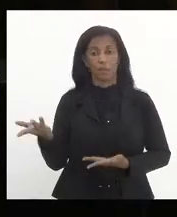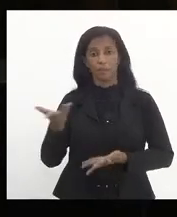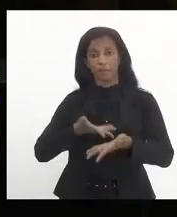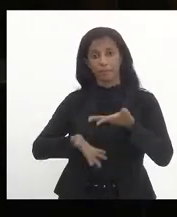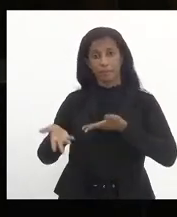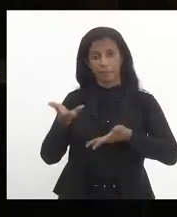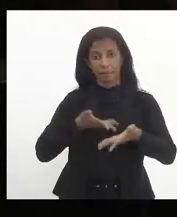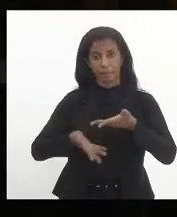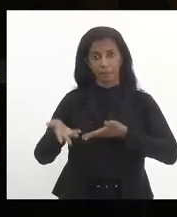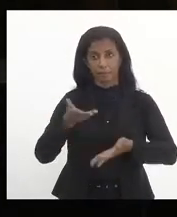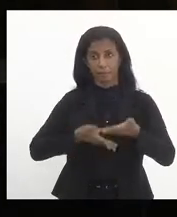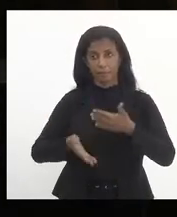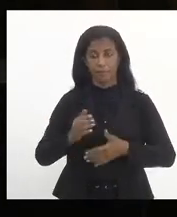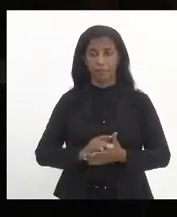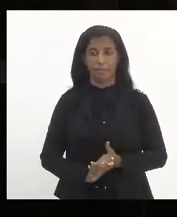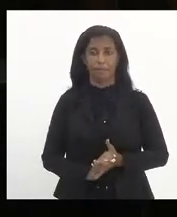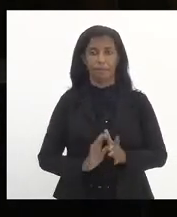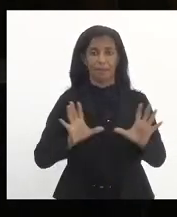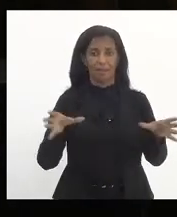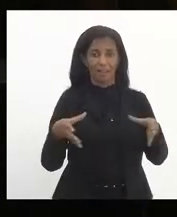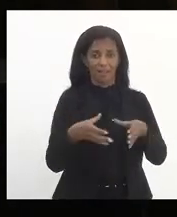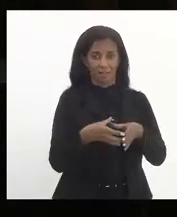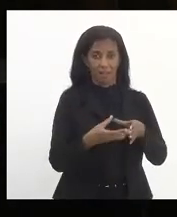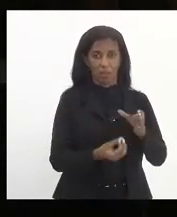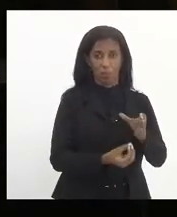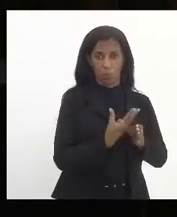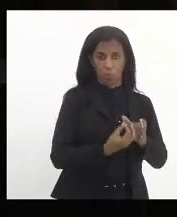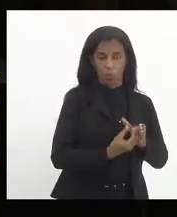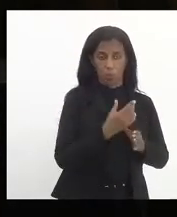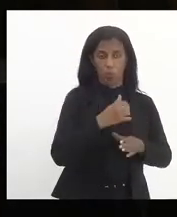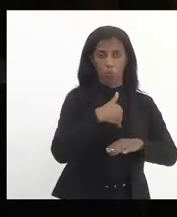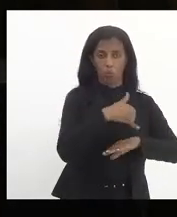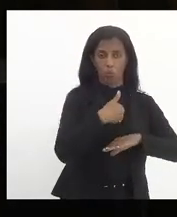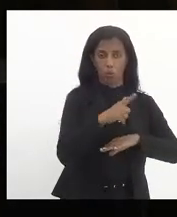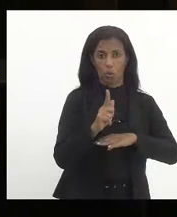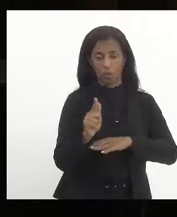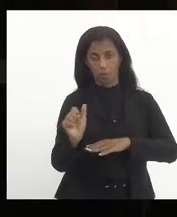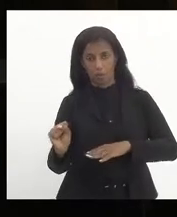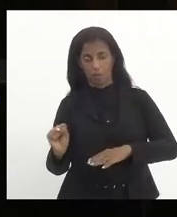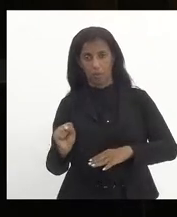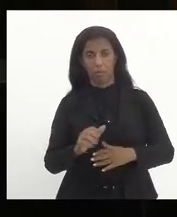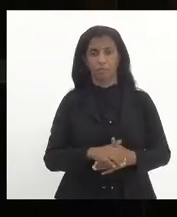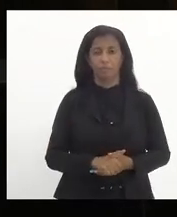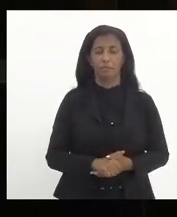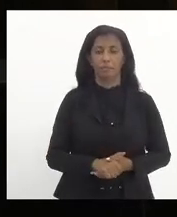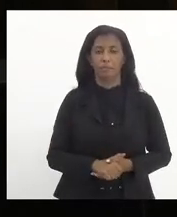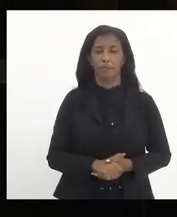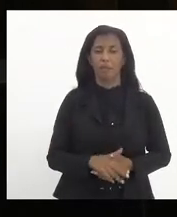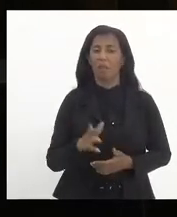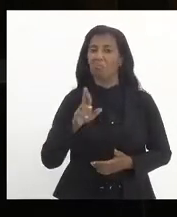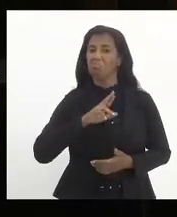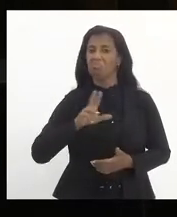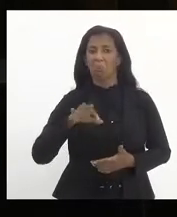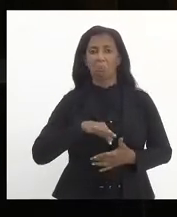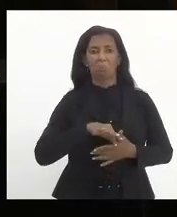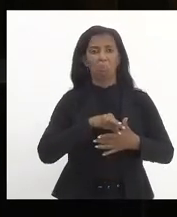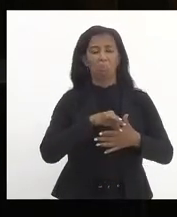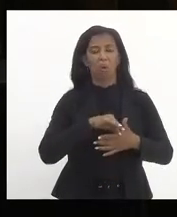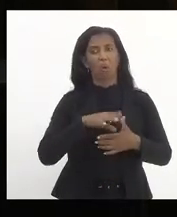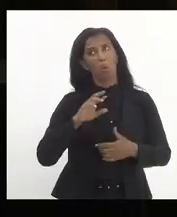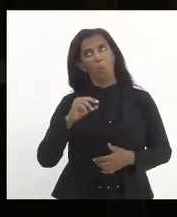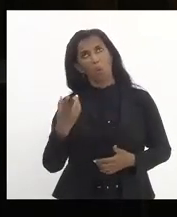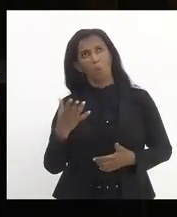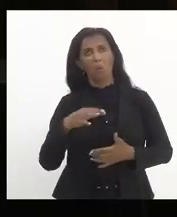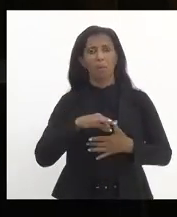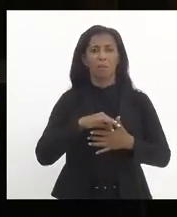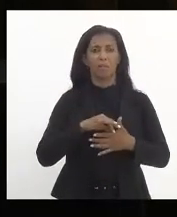participam da cadeia produtiva de óleo e gás, não representam, ou